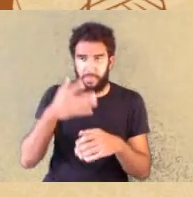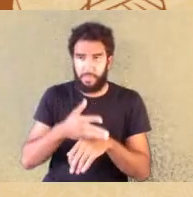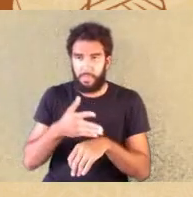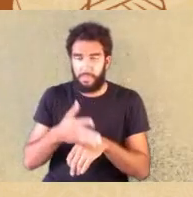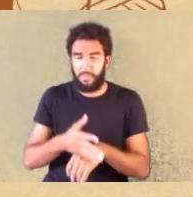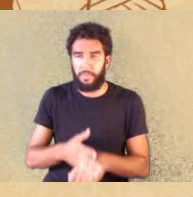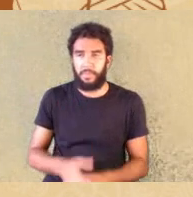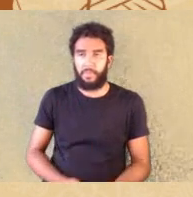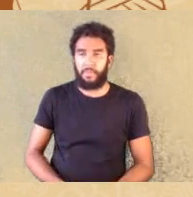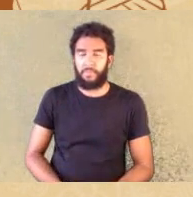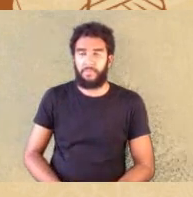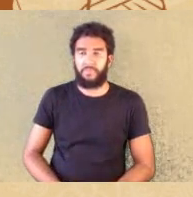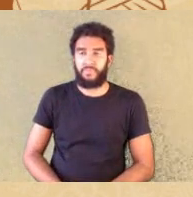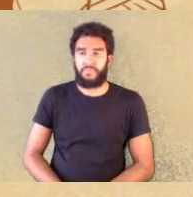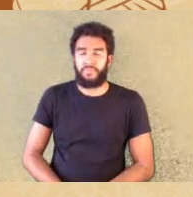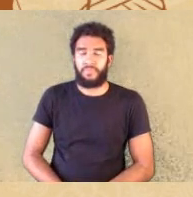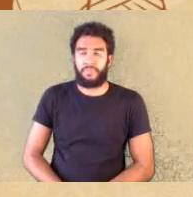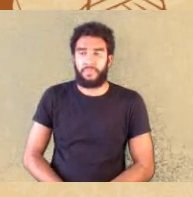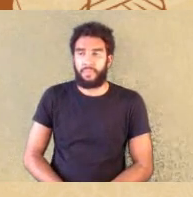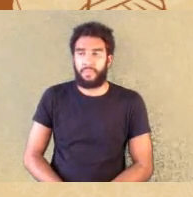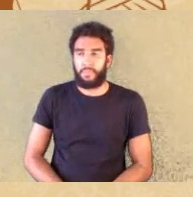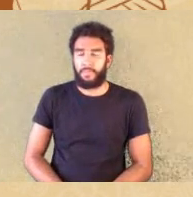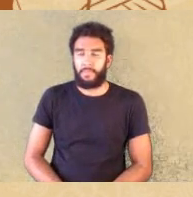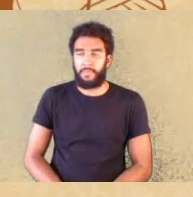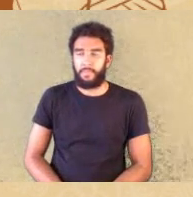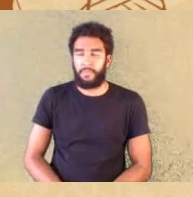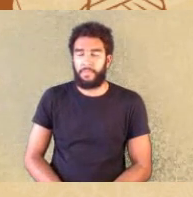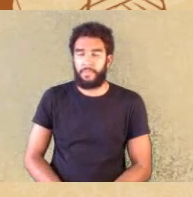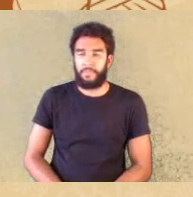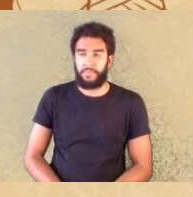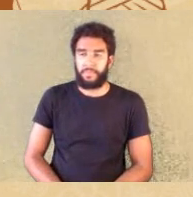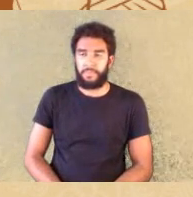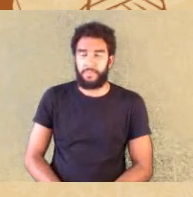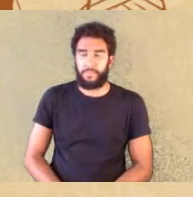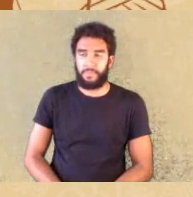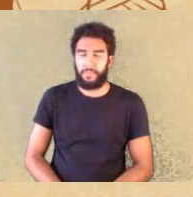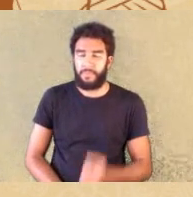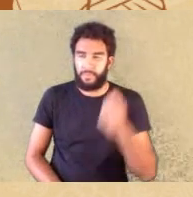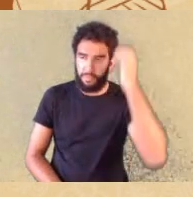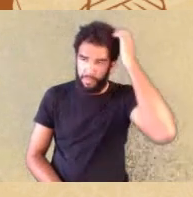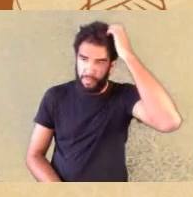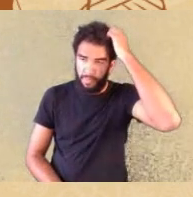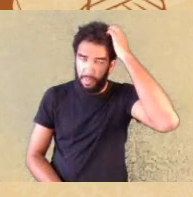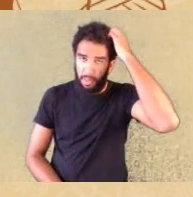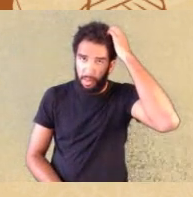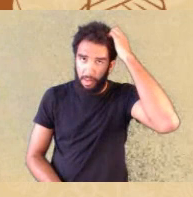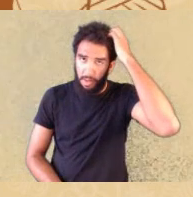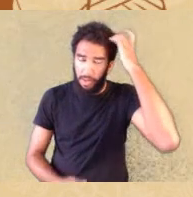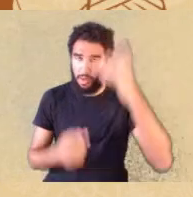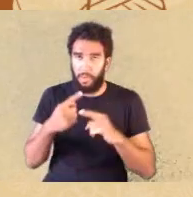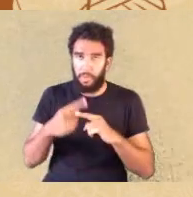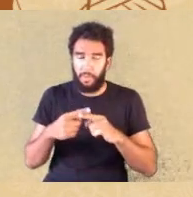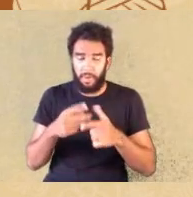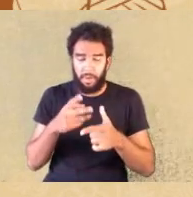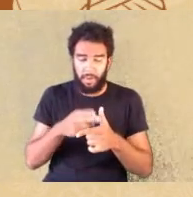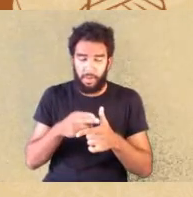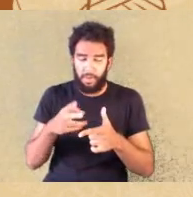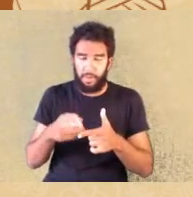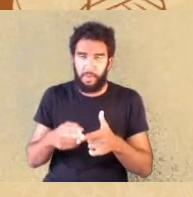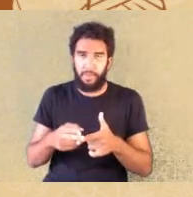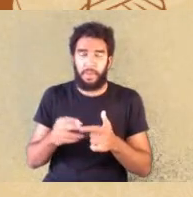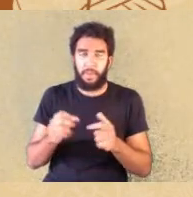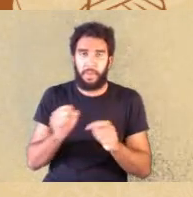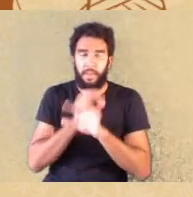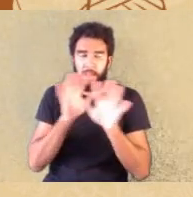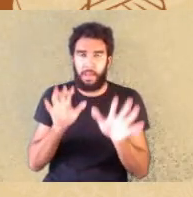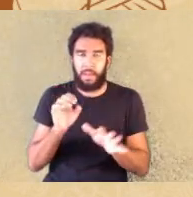das amostras nos diferentes países aí. Tirando a Índia, que, como eu expliquei, a gente só teve rígidas ou seriam correspondentes